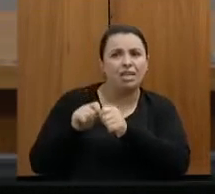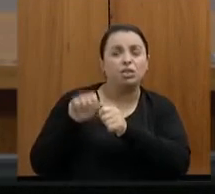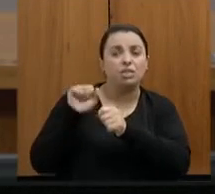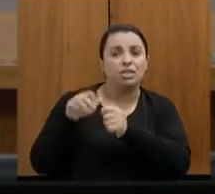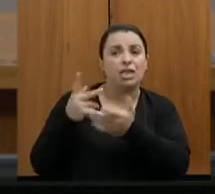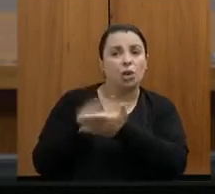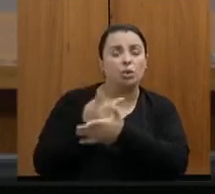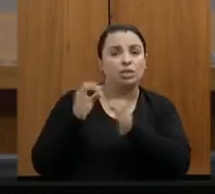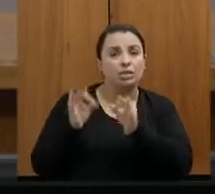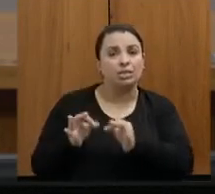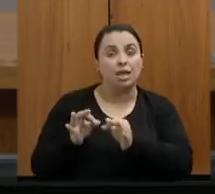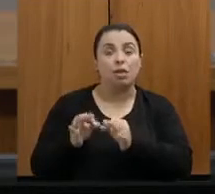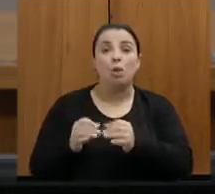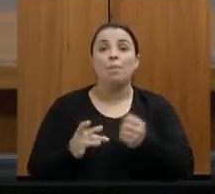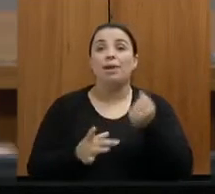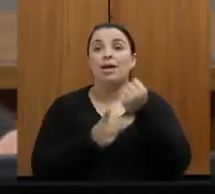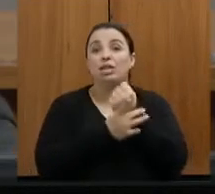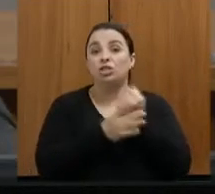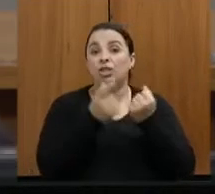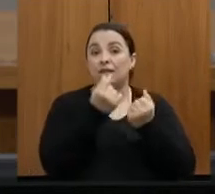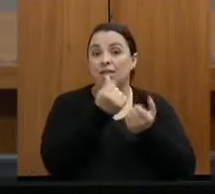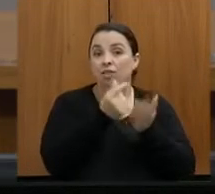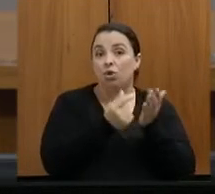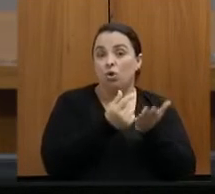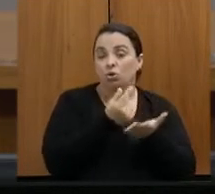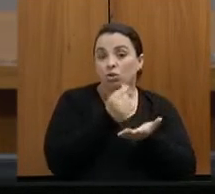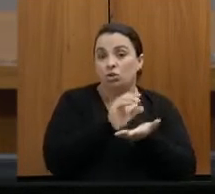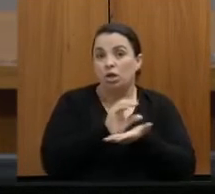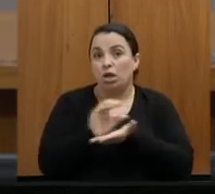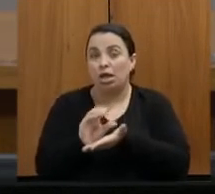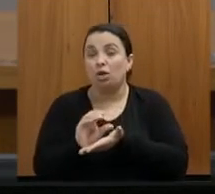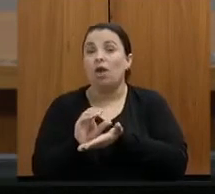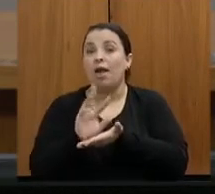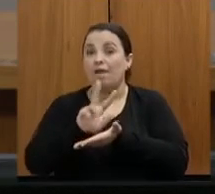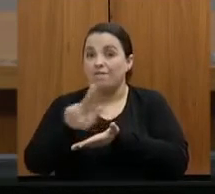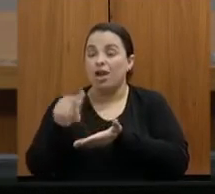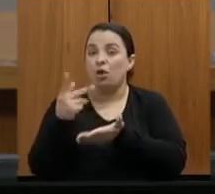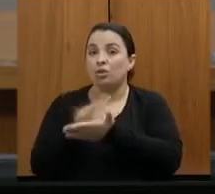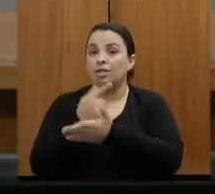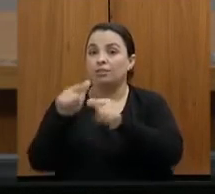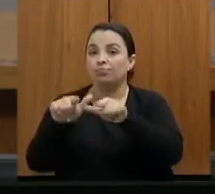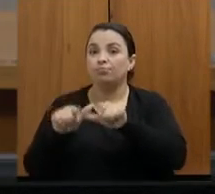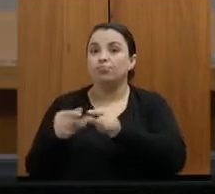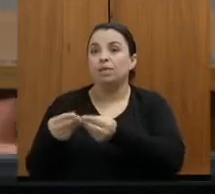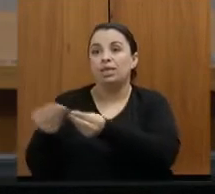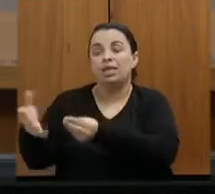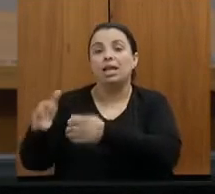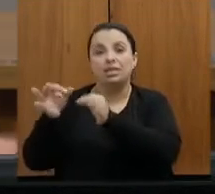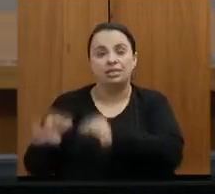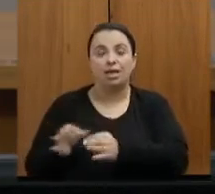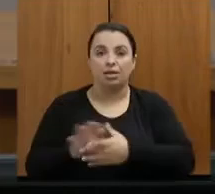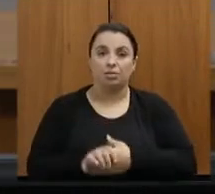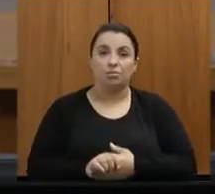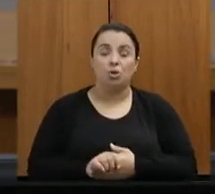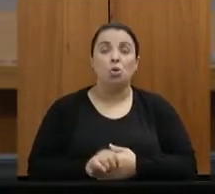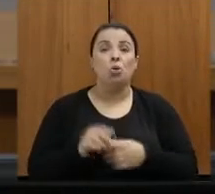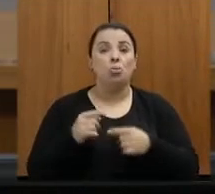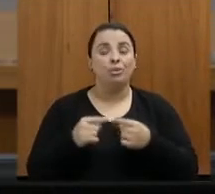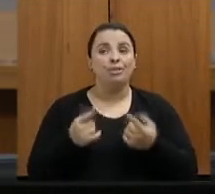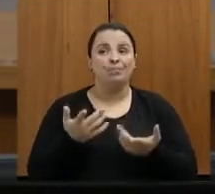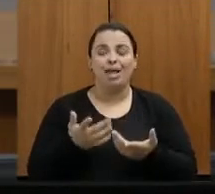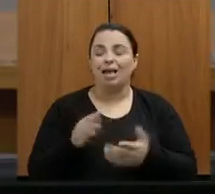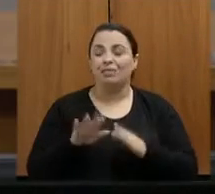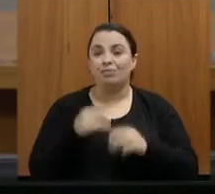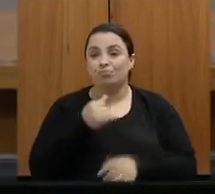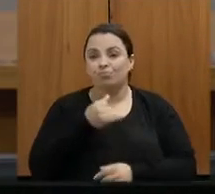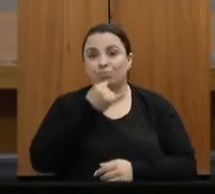recurso aportado pelo Estado aos municípios se configure lá na frente à entrega efetiva de título. Porque uma das coisas mais frustrantes que a gente vê que